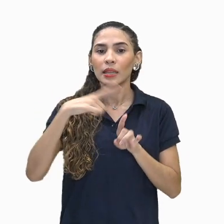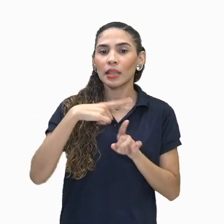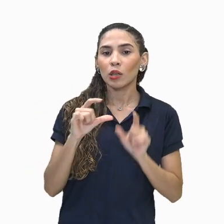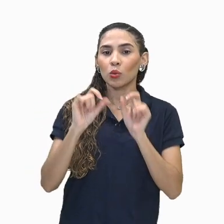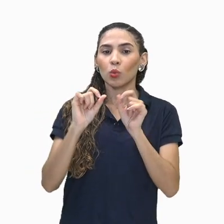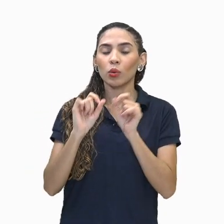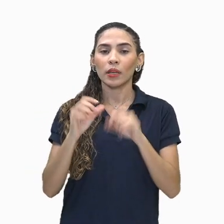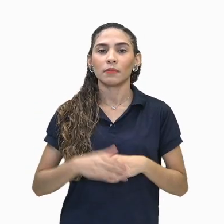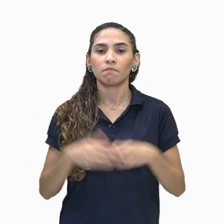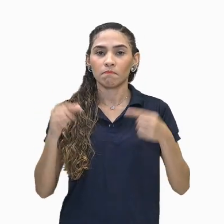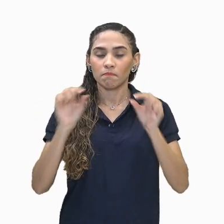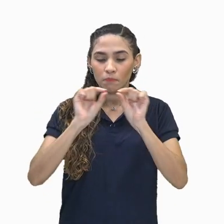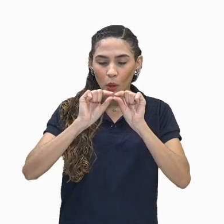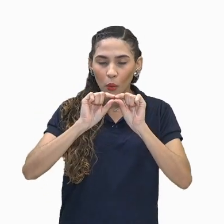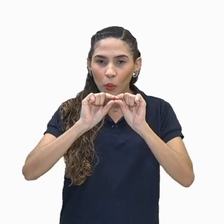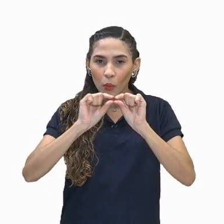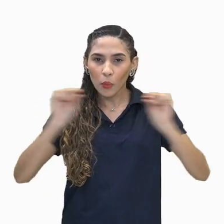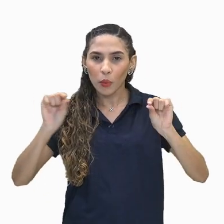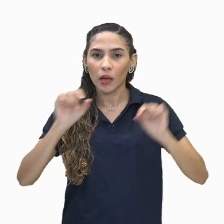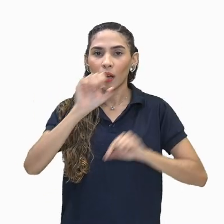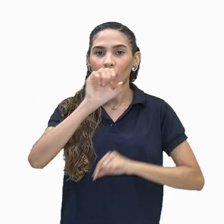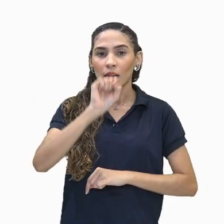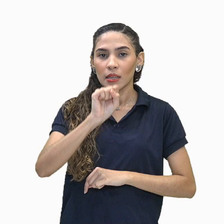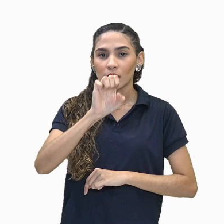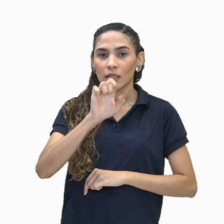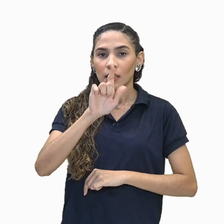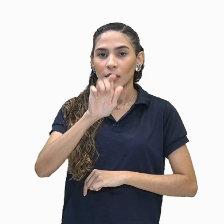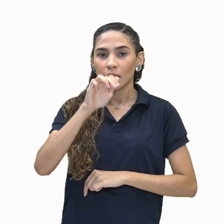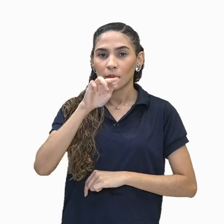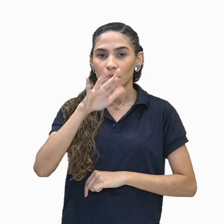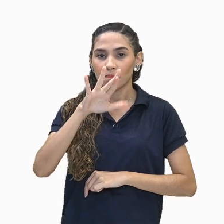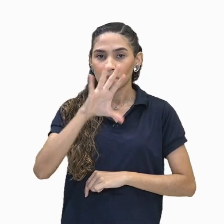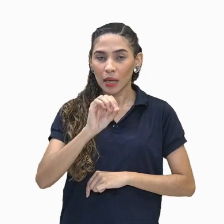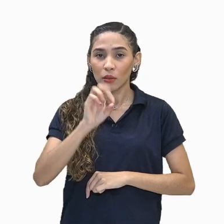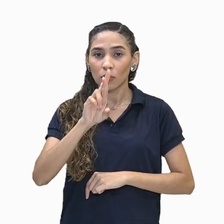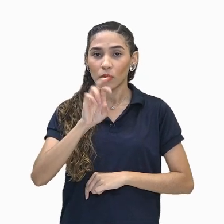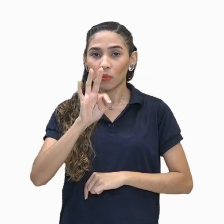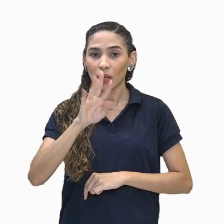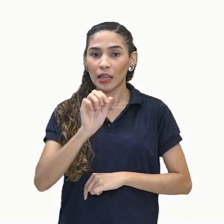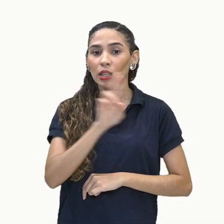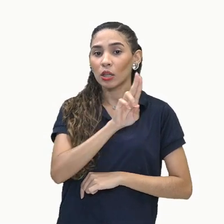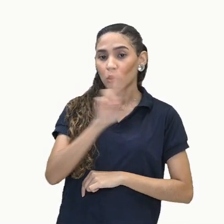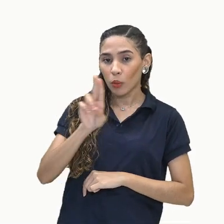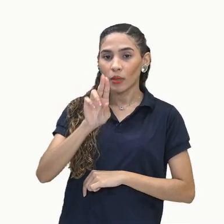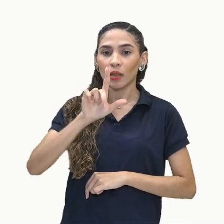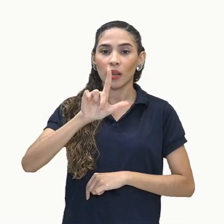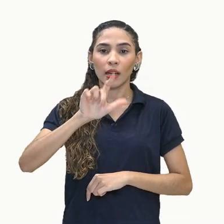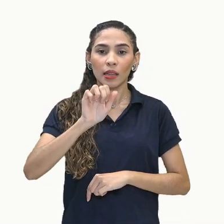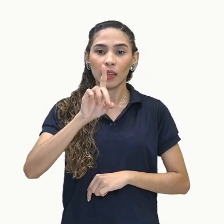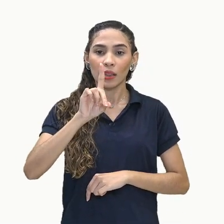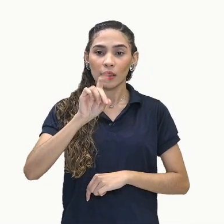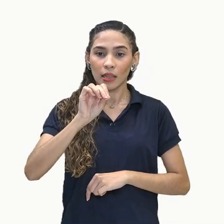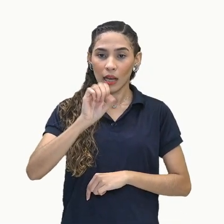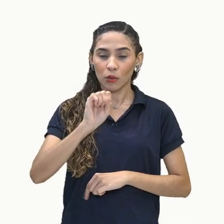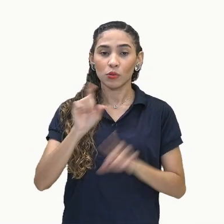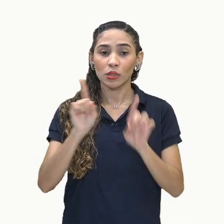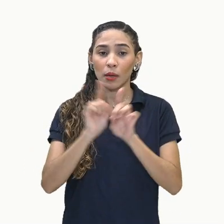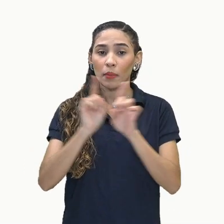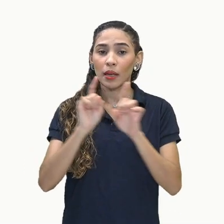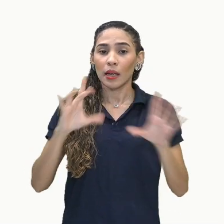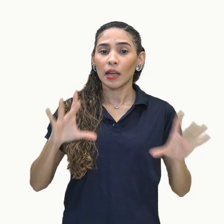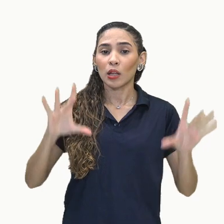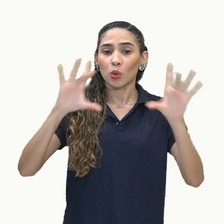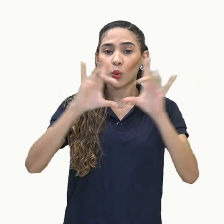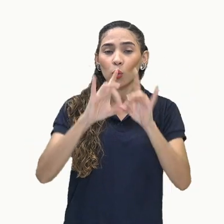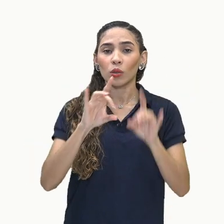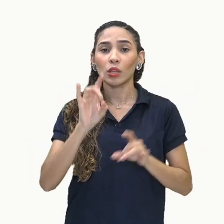por segmentos de reta, chamados lados, que se encontram apenas